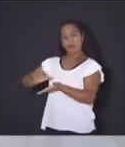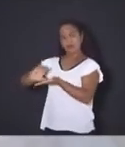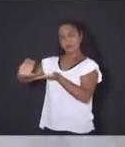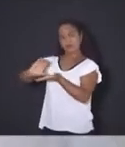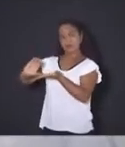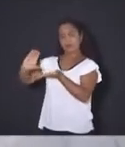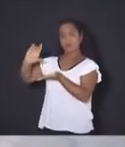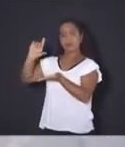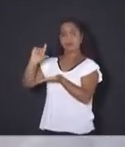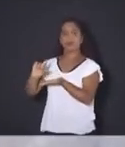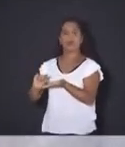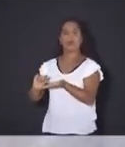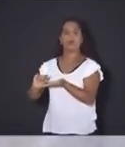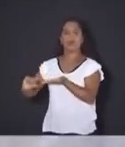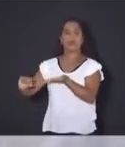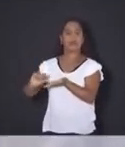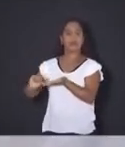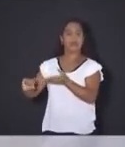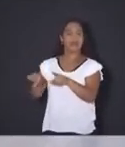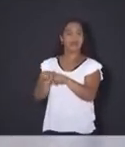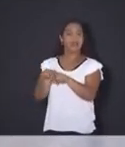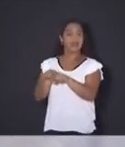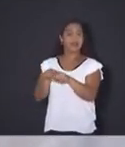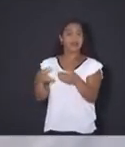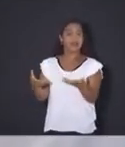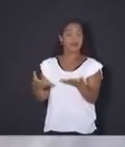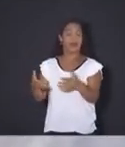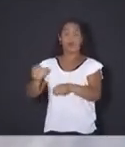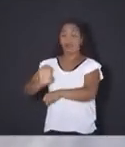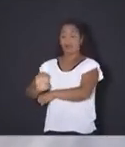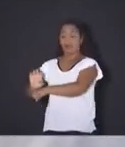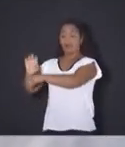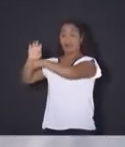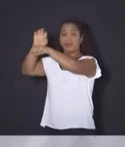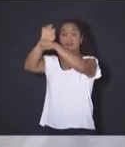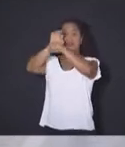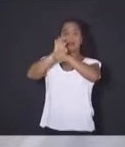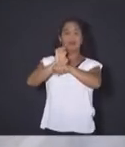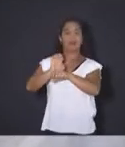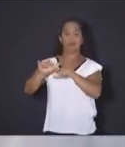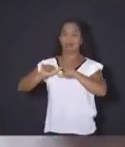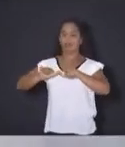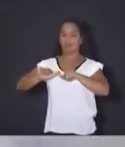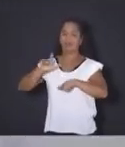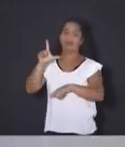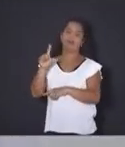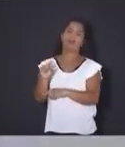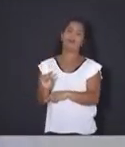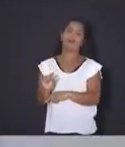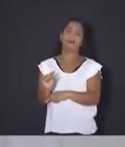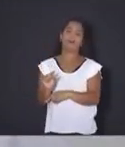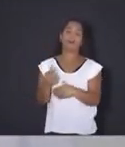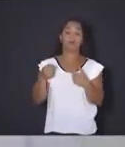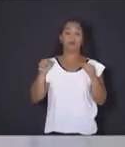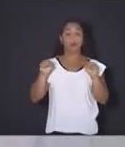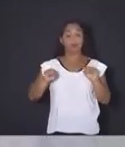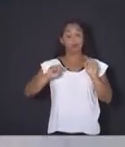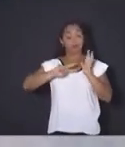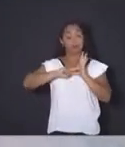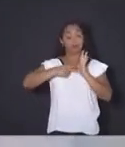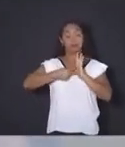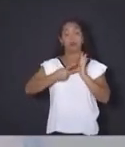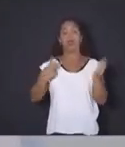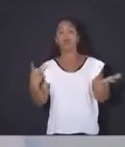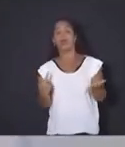transformação na forma de atuação dos estados esse fenômeno se